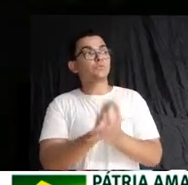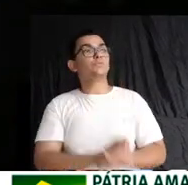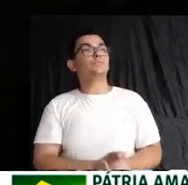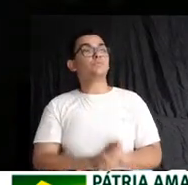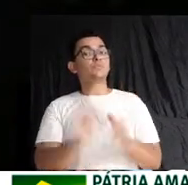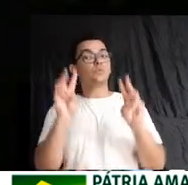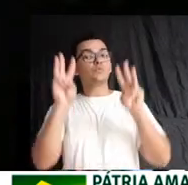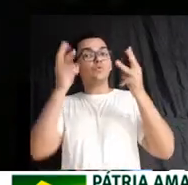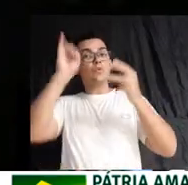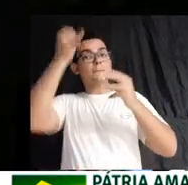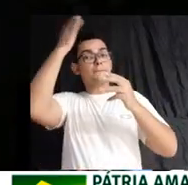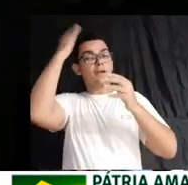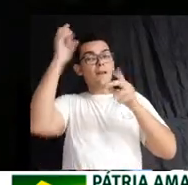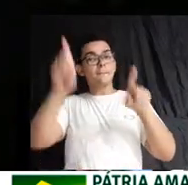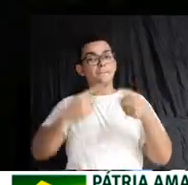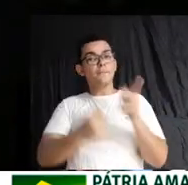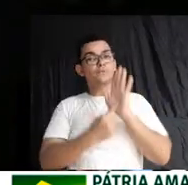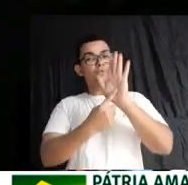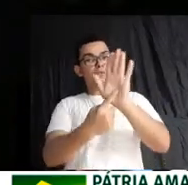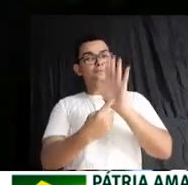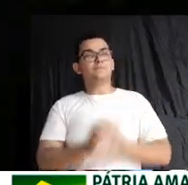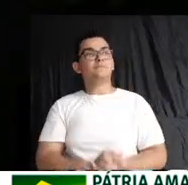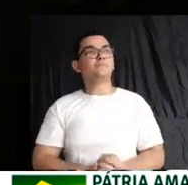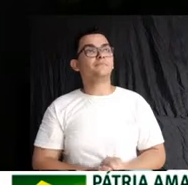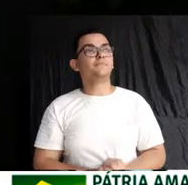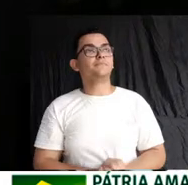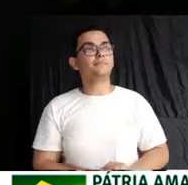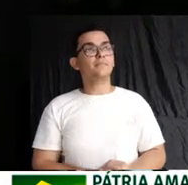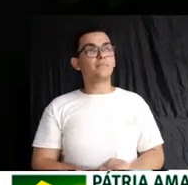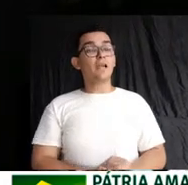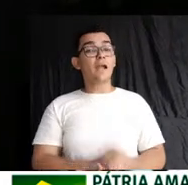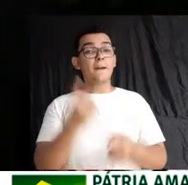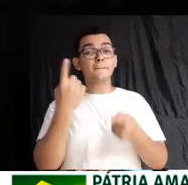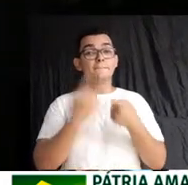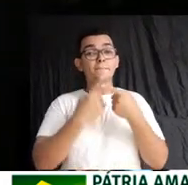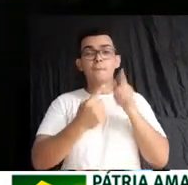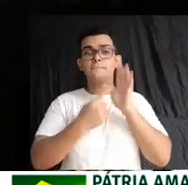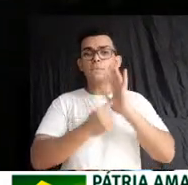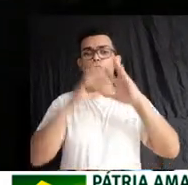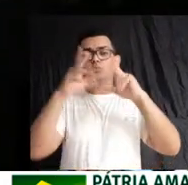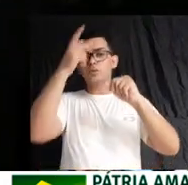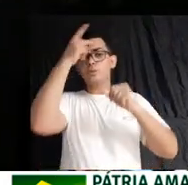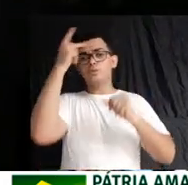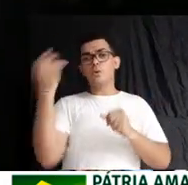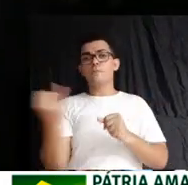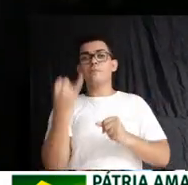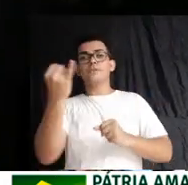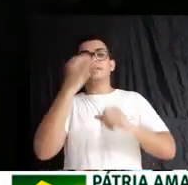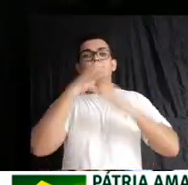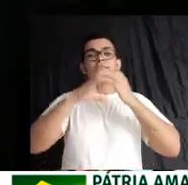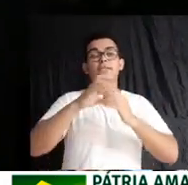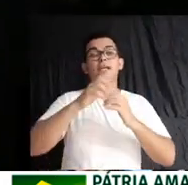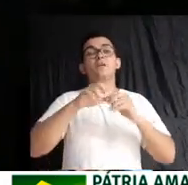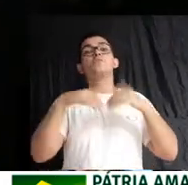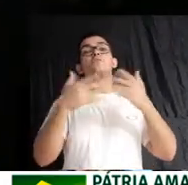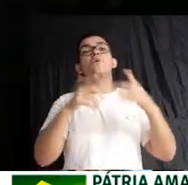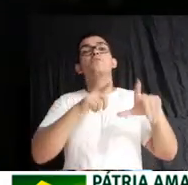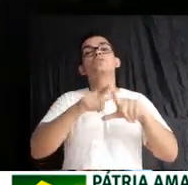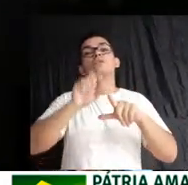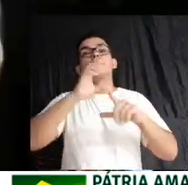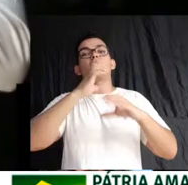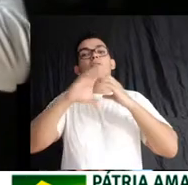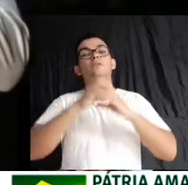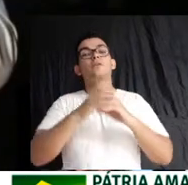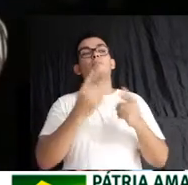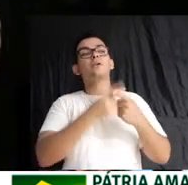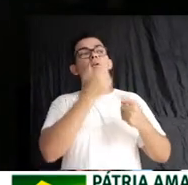evento Ji-Paraná Música Mostra. É a mostra de músicas para você conhecer os trabalhos de muitos cantores. Por exemplo, eu não conhecia